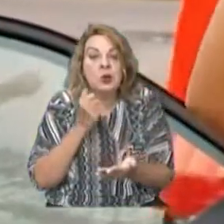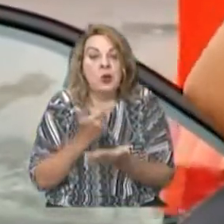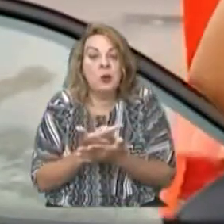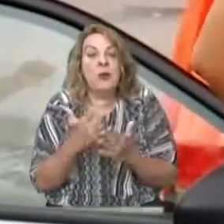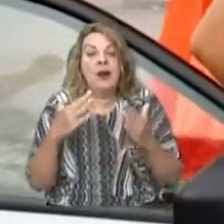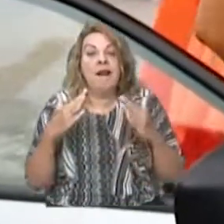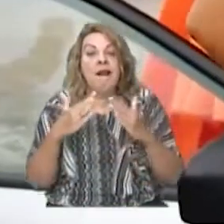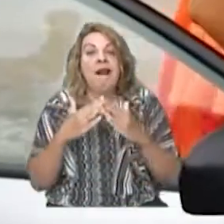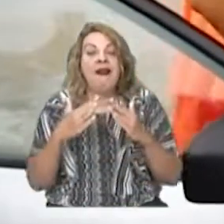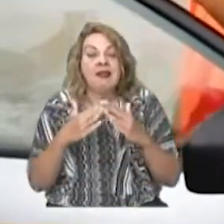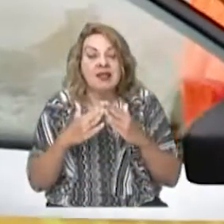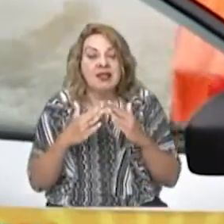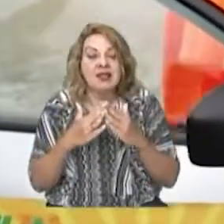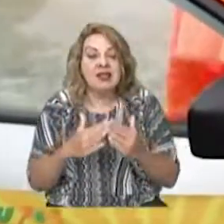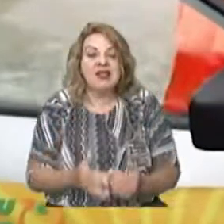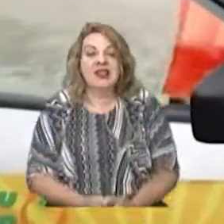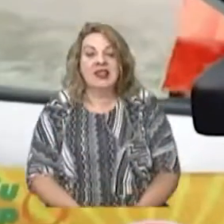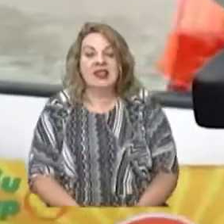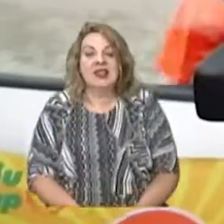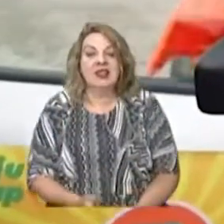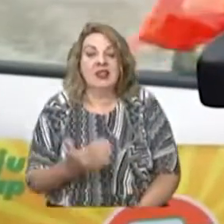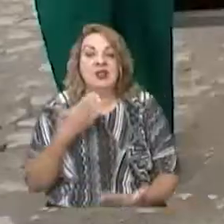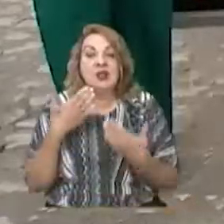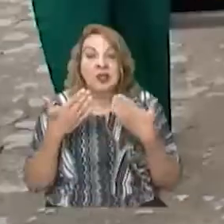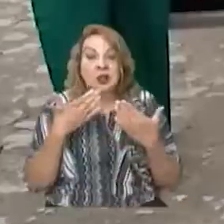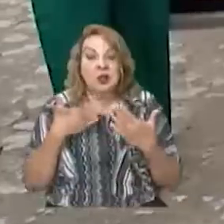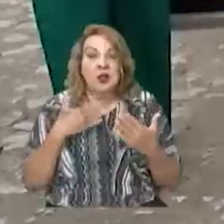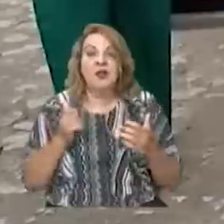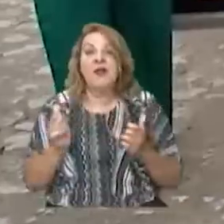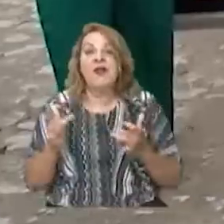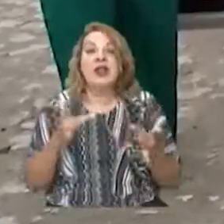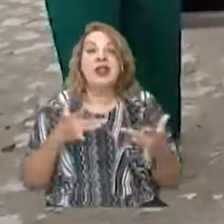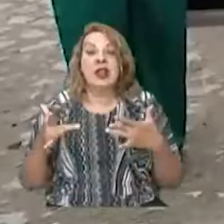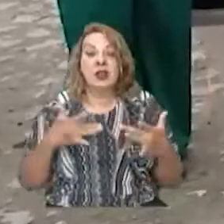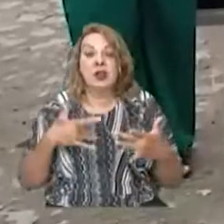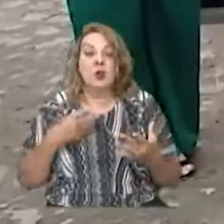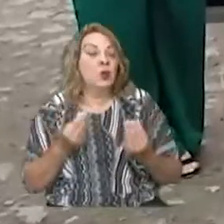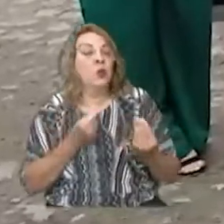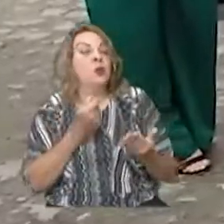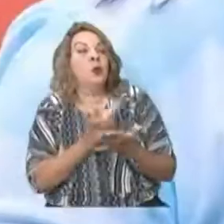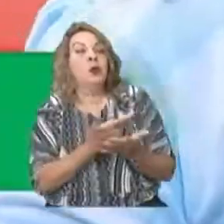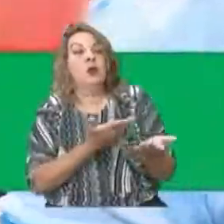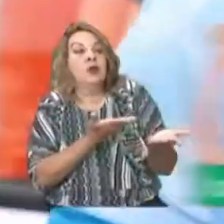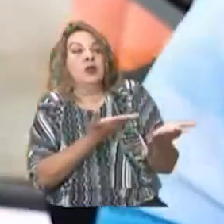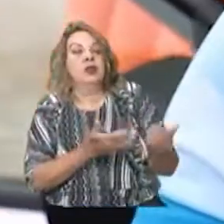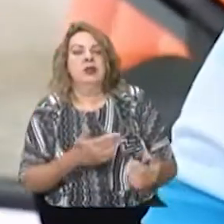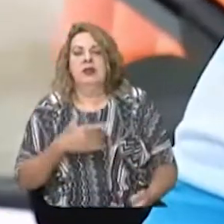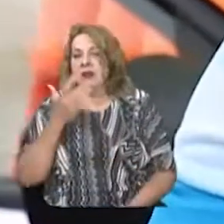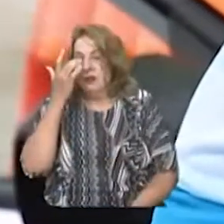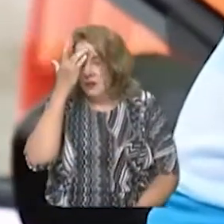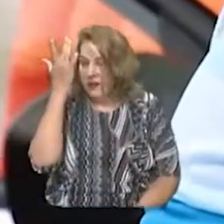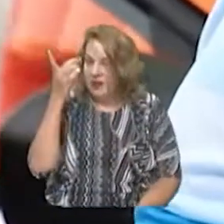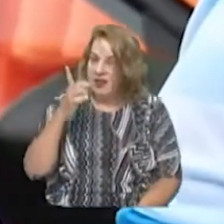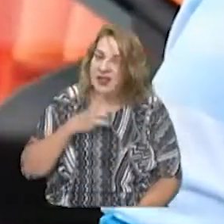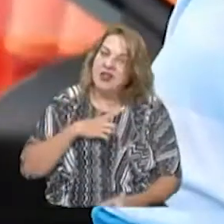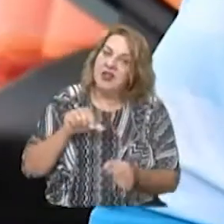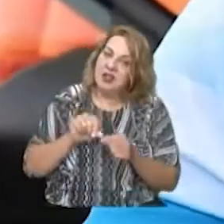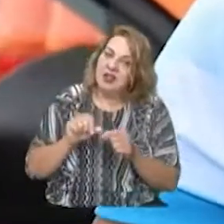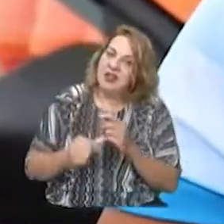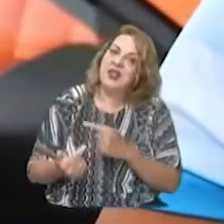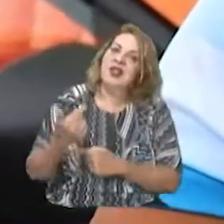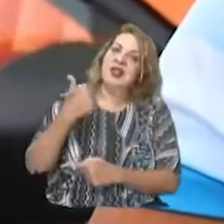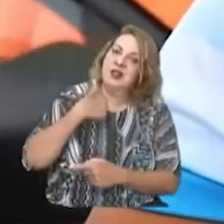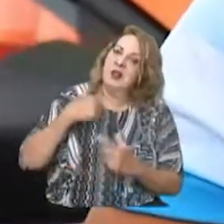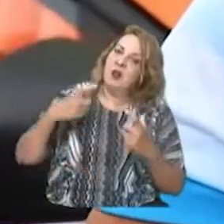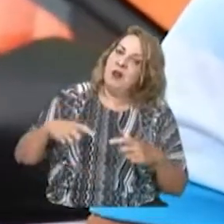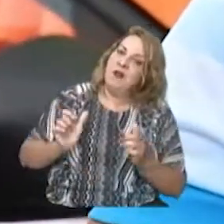E o Jojó conversou com a promotora Pé Quente. Mulher, como é que faz pra adquirir o Caju Cap com você, hein? É fácil, é só fazer igual o seu caso. Ir lá no nosso ponto